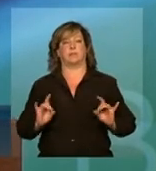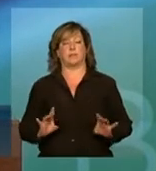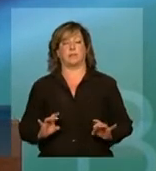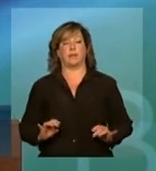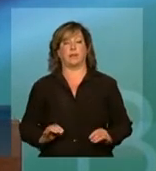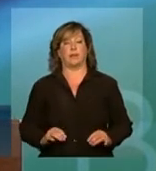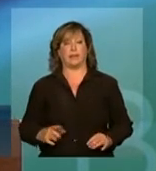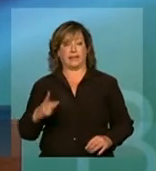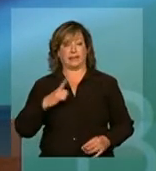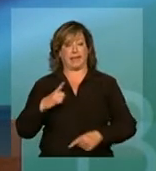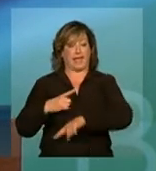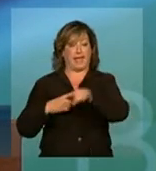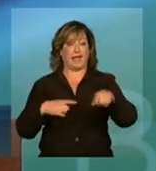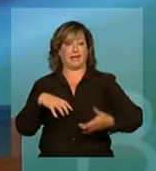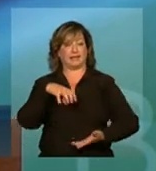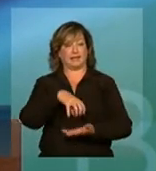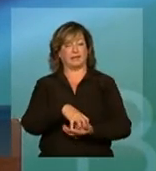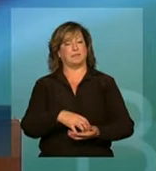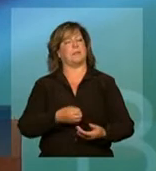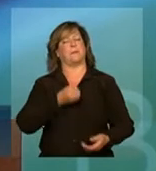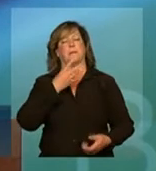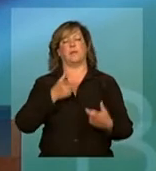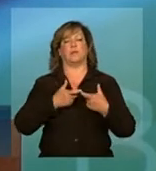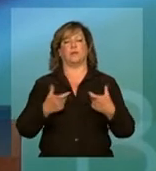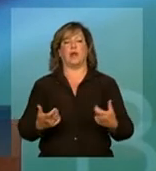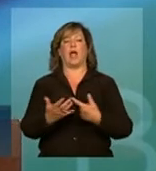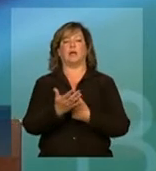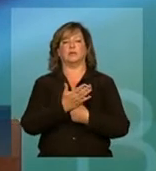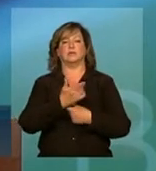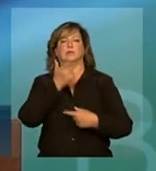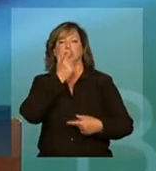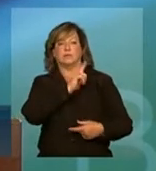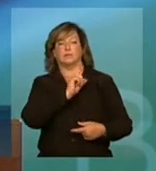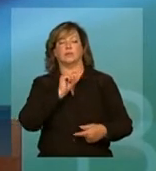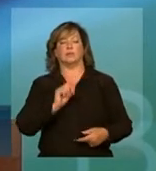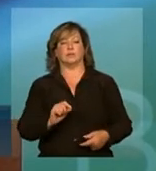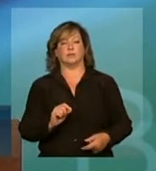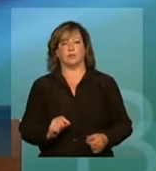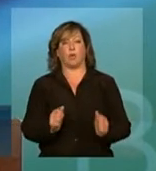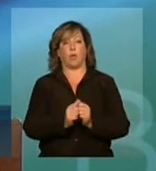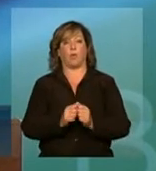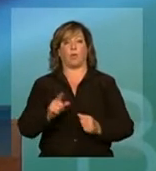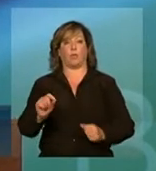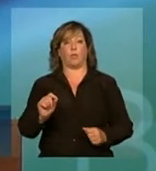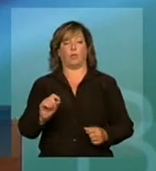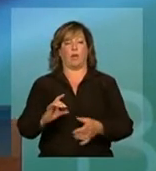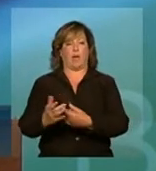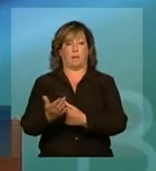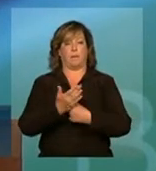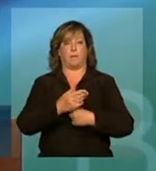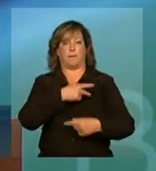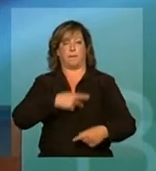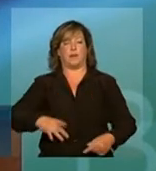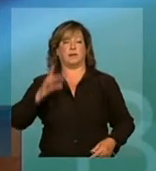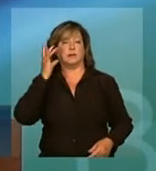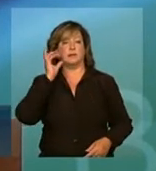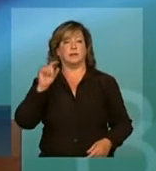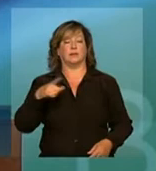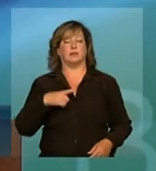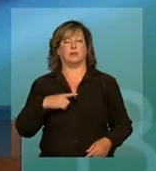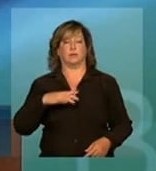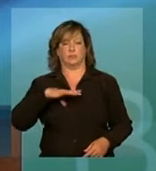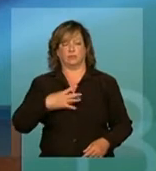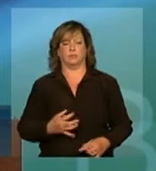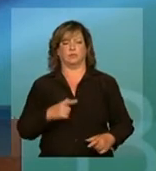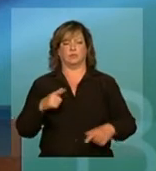com essa equipe é um trunfo que nos permitirá, sem sombra de dúvida, com o respaldo da Presidenta da República, fazer frente aos desafios que se